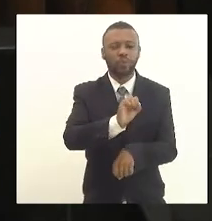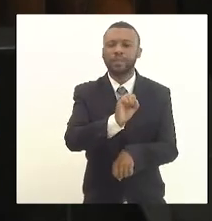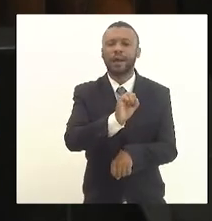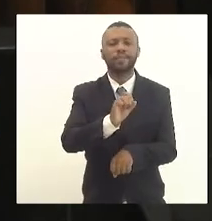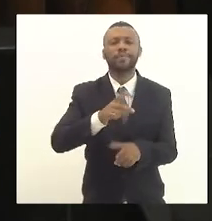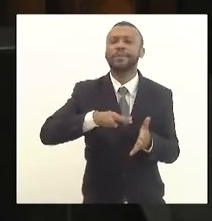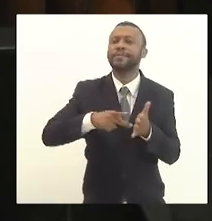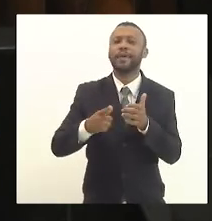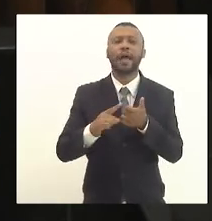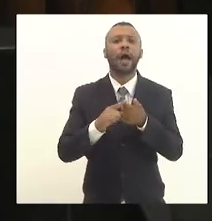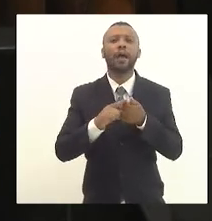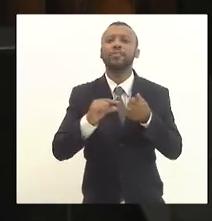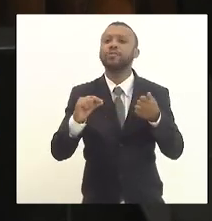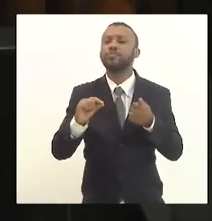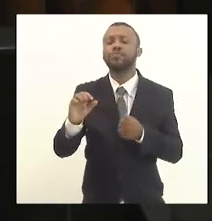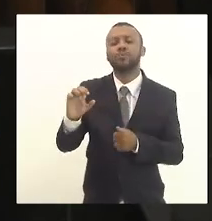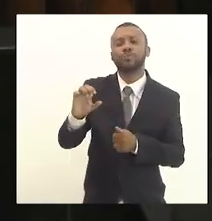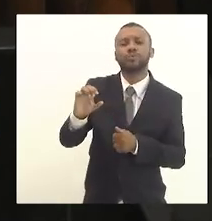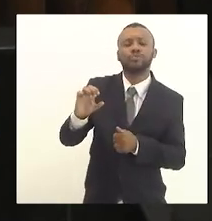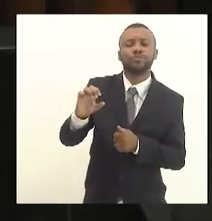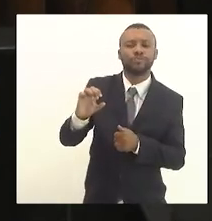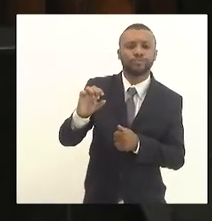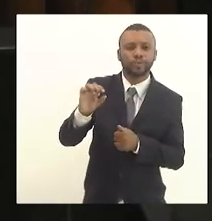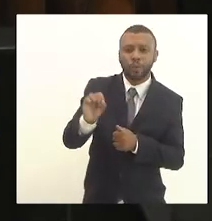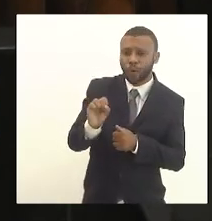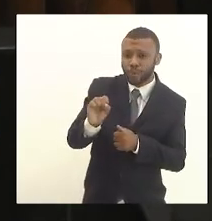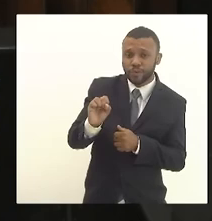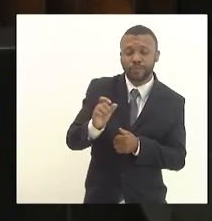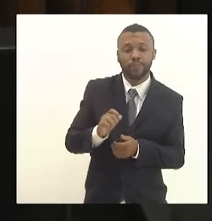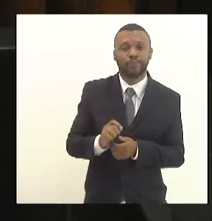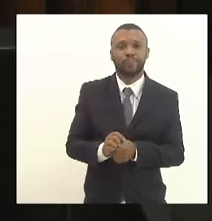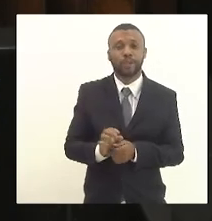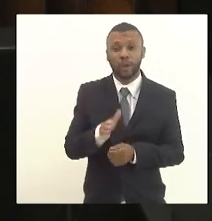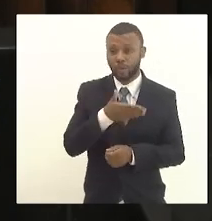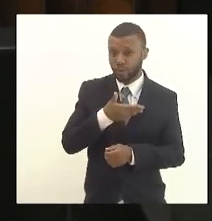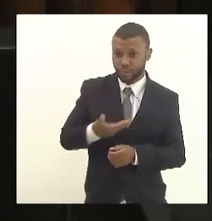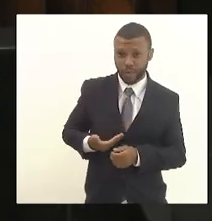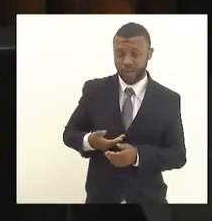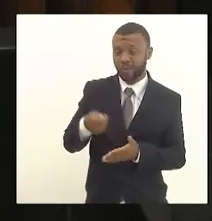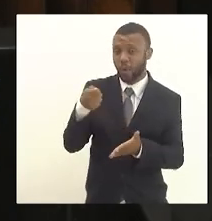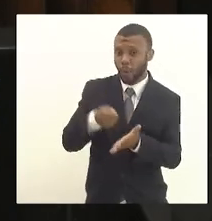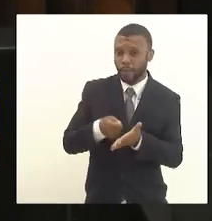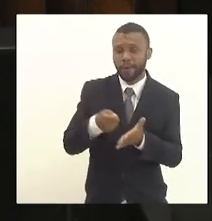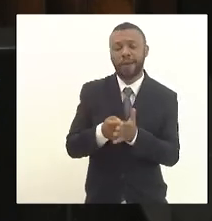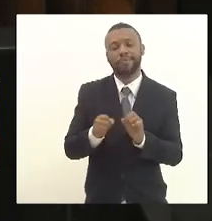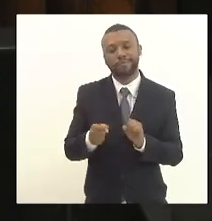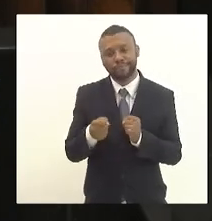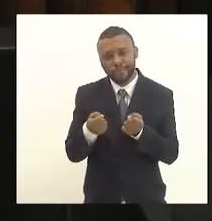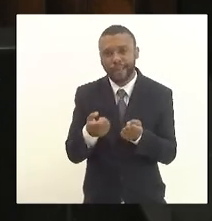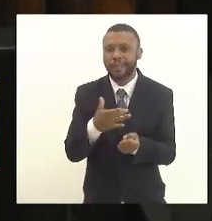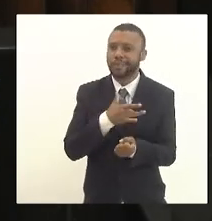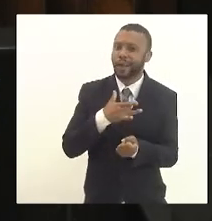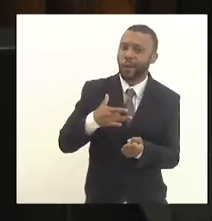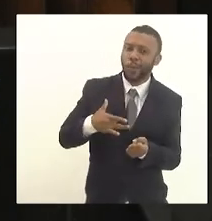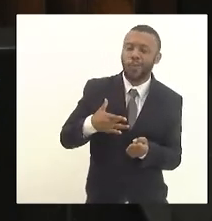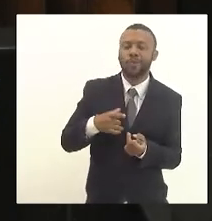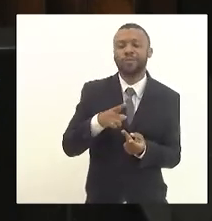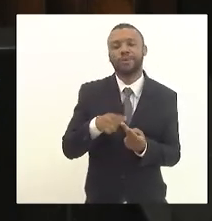artigo 8º? É dever do Estado, né? Garantir saúde, educação e